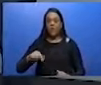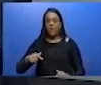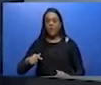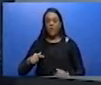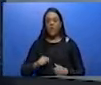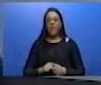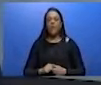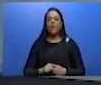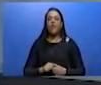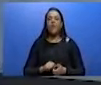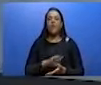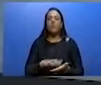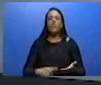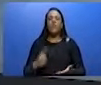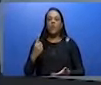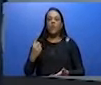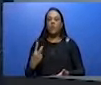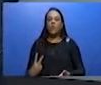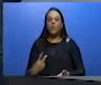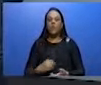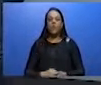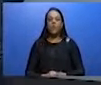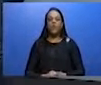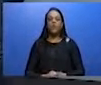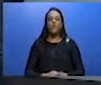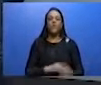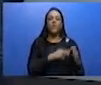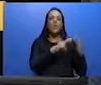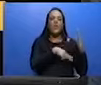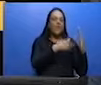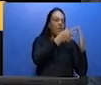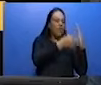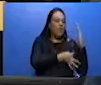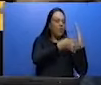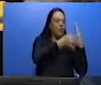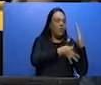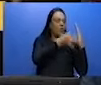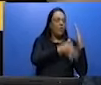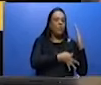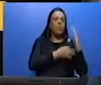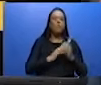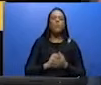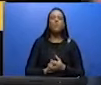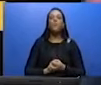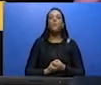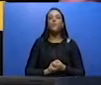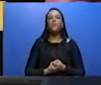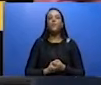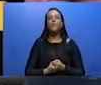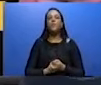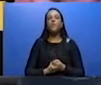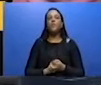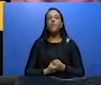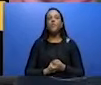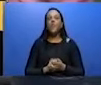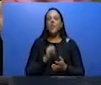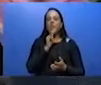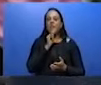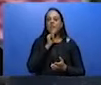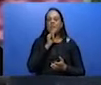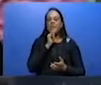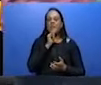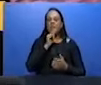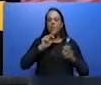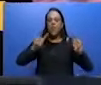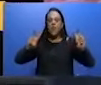2. Leia o texto abaixo e preencha o quadro utilizando seus conhecimentos. Pessoal, a viagem do açúcar. Eu